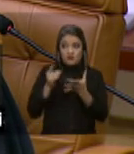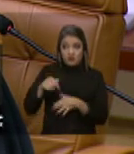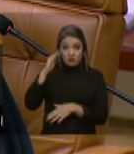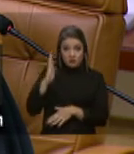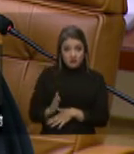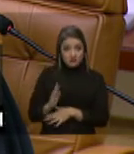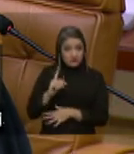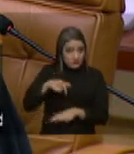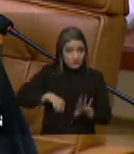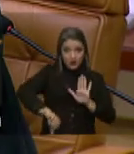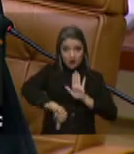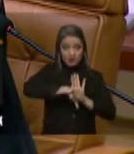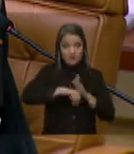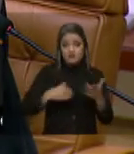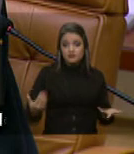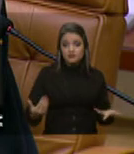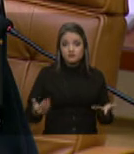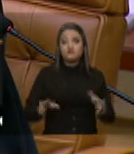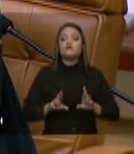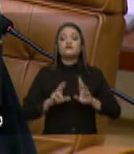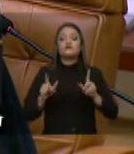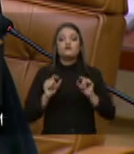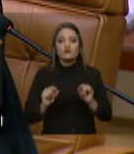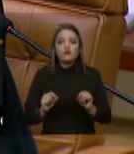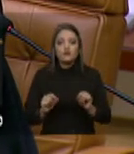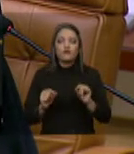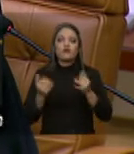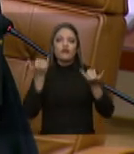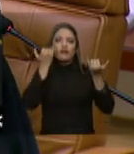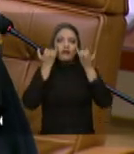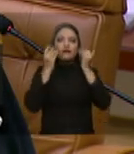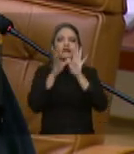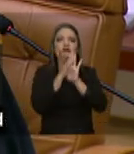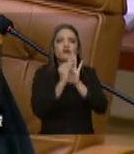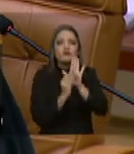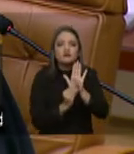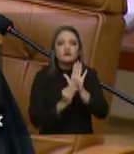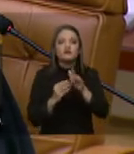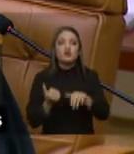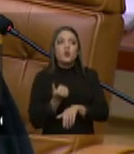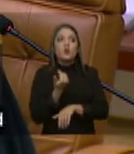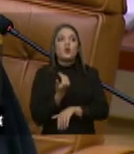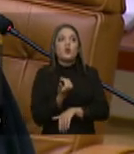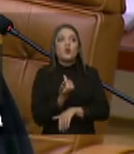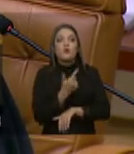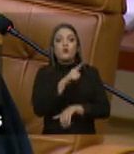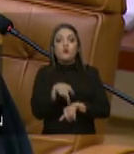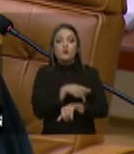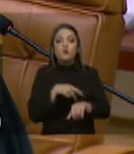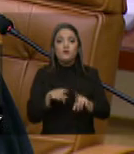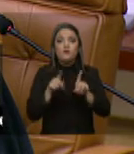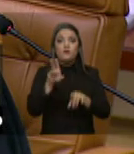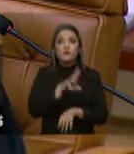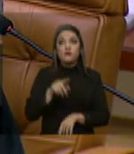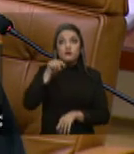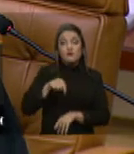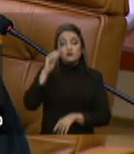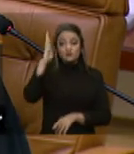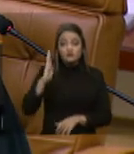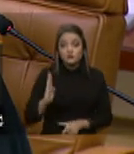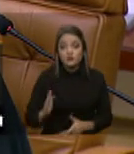crime A diferença é que os dados vem de fora mas são utilizados no Brasil a circulação é no Brasil